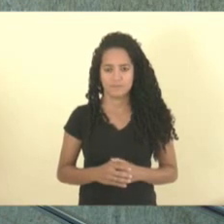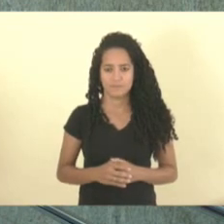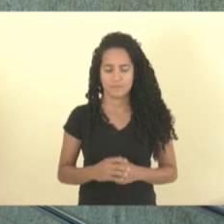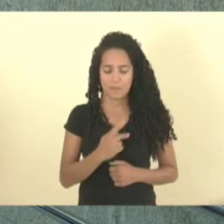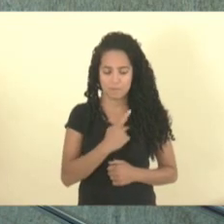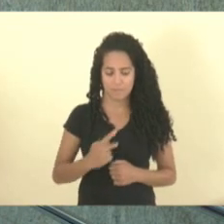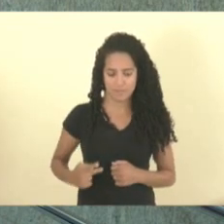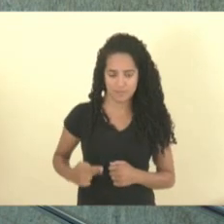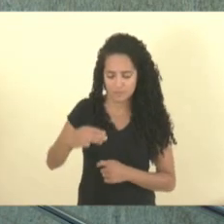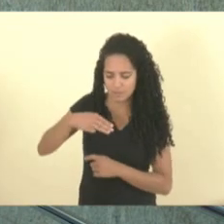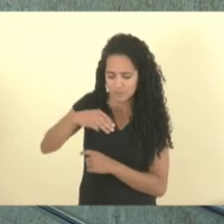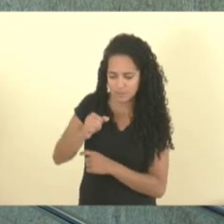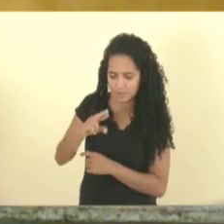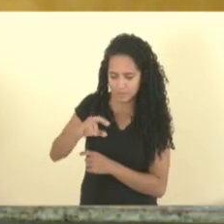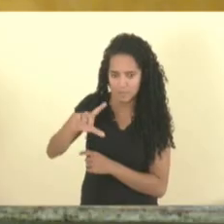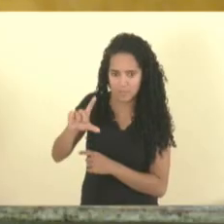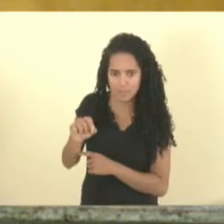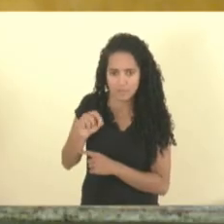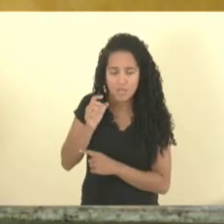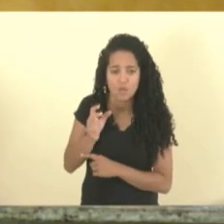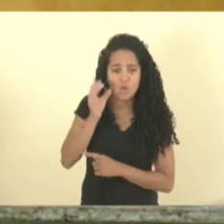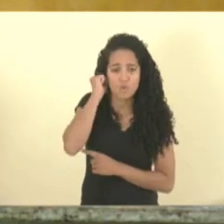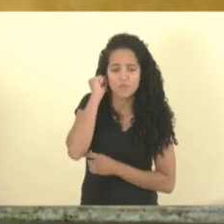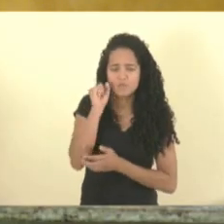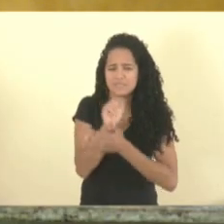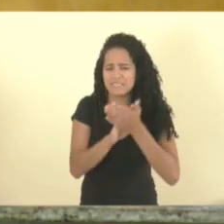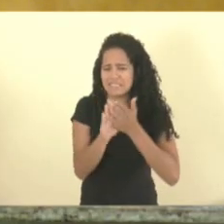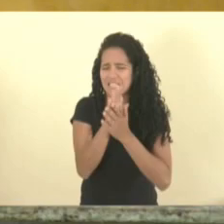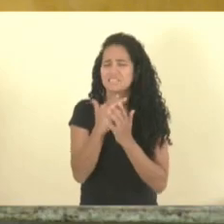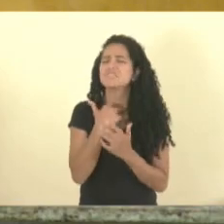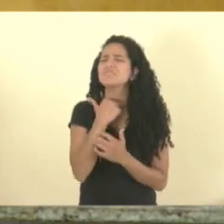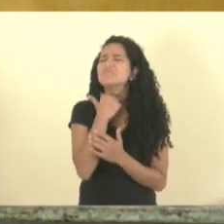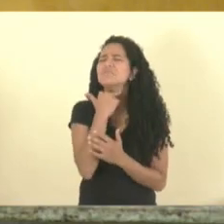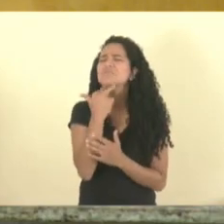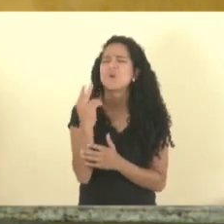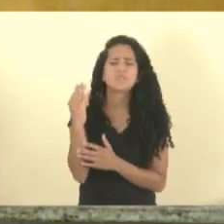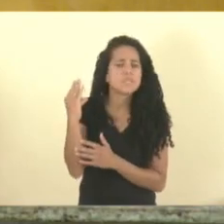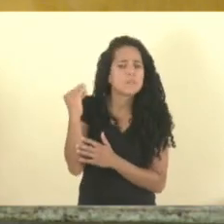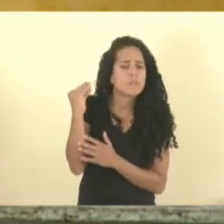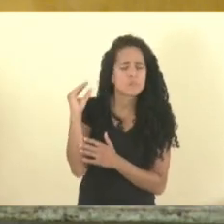Presidente Marcelo Santos, não estamos lhe ouvindo, hein? Sem som.